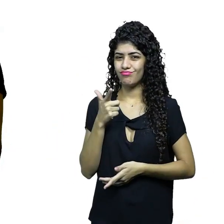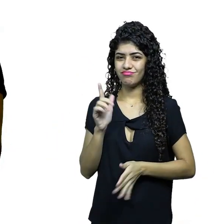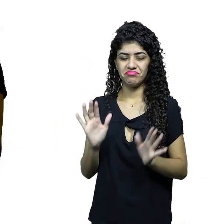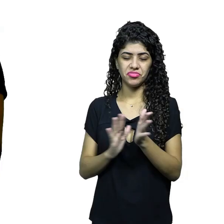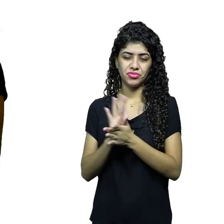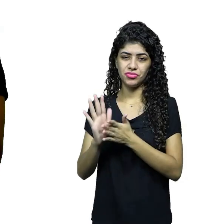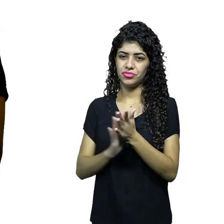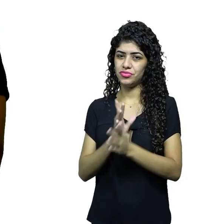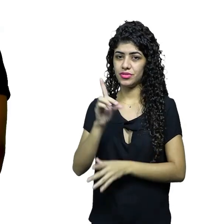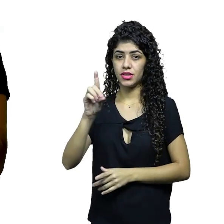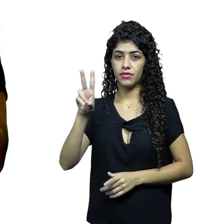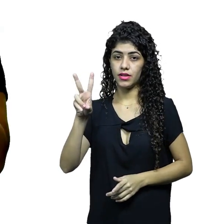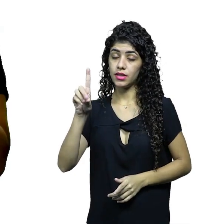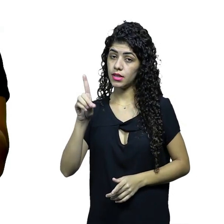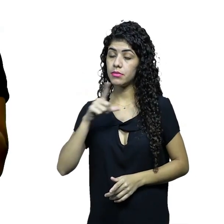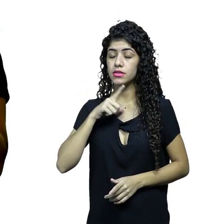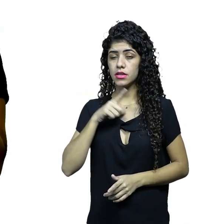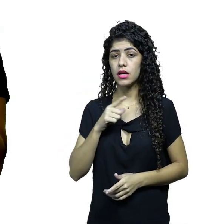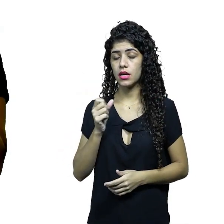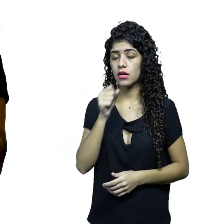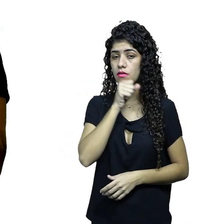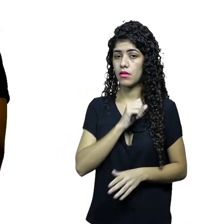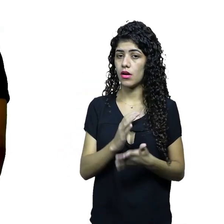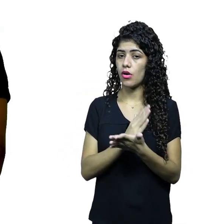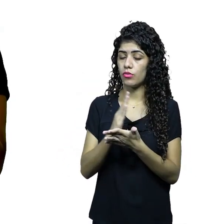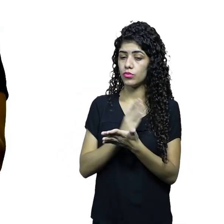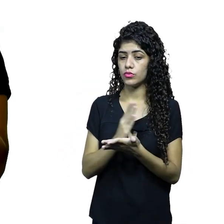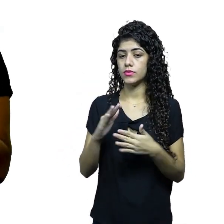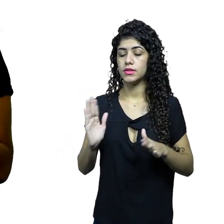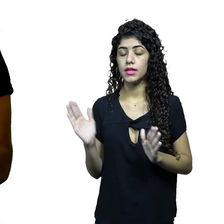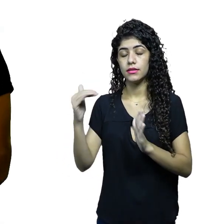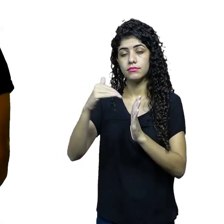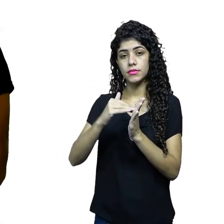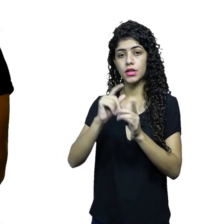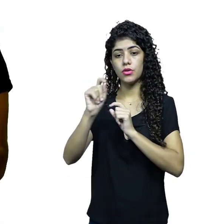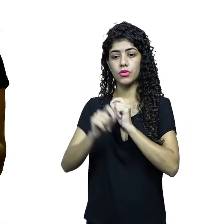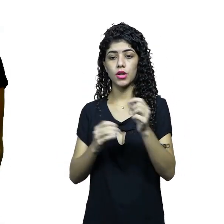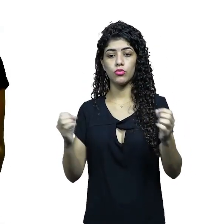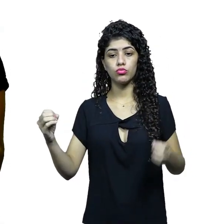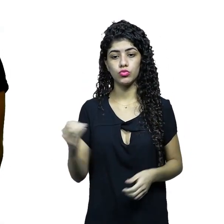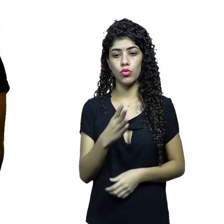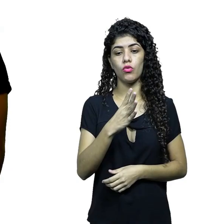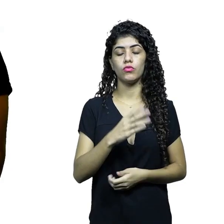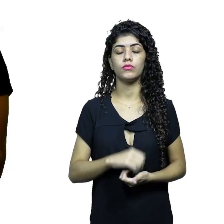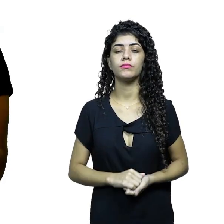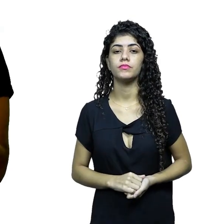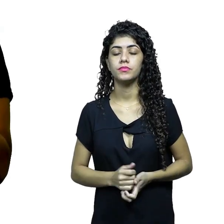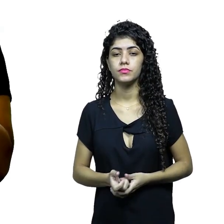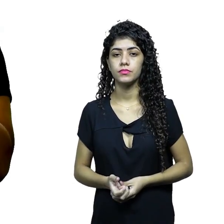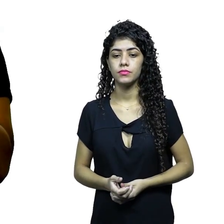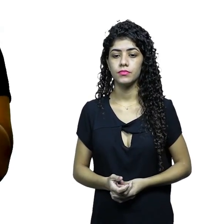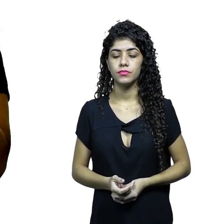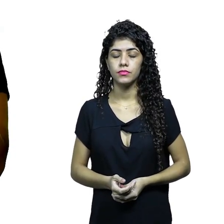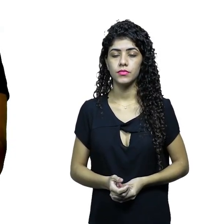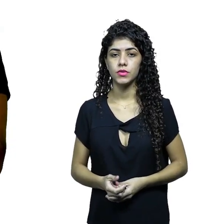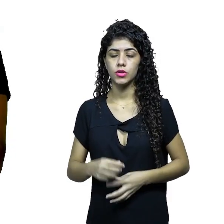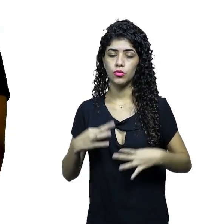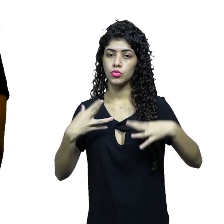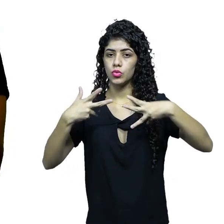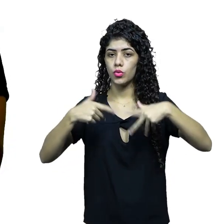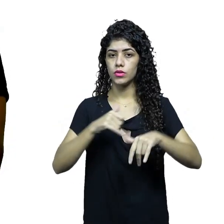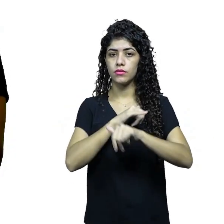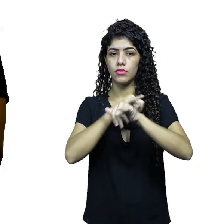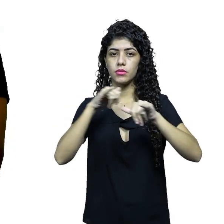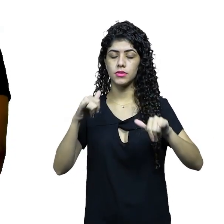produz mais DVDs, mas ainda existe essa previsão, até o mais novo, que é o VOD. Então você vai pegar todas